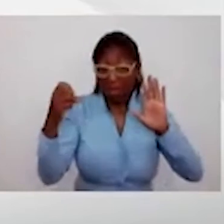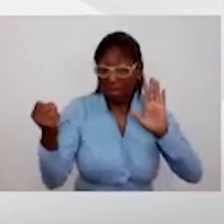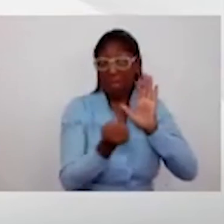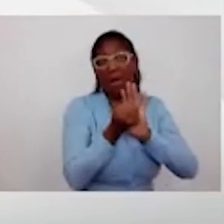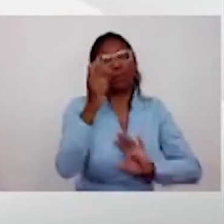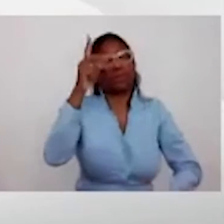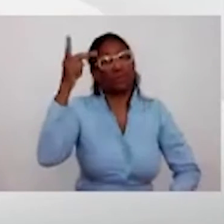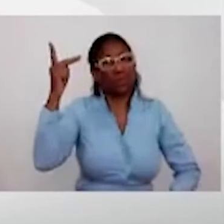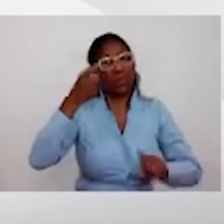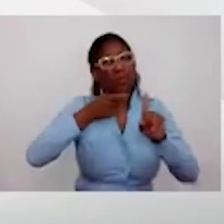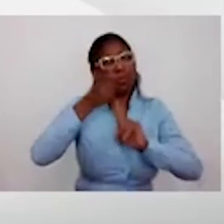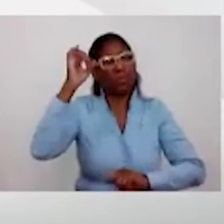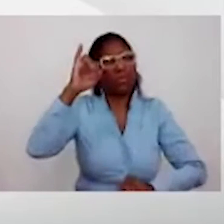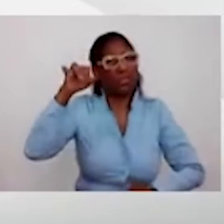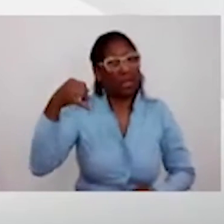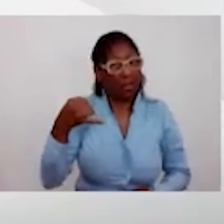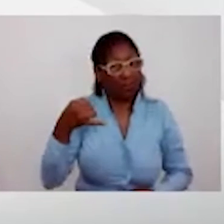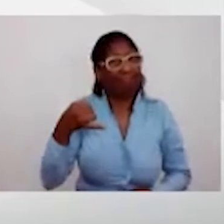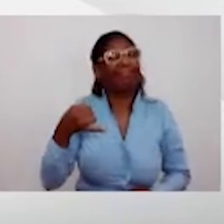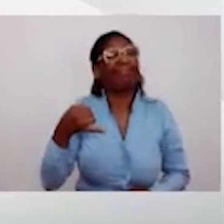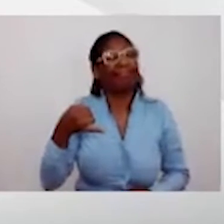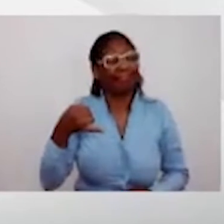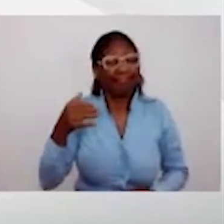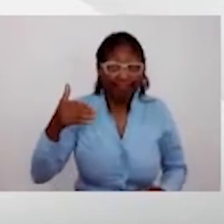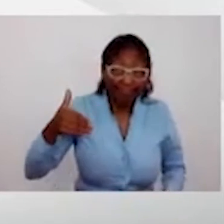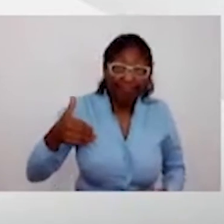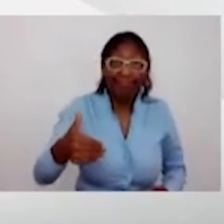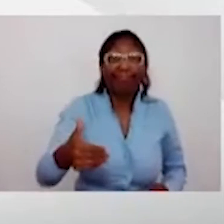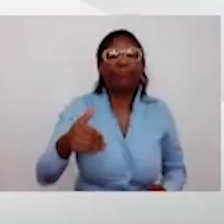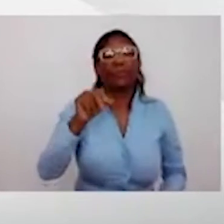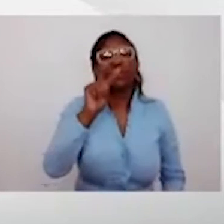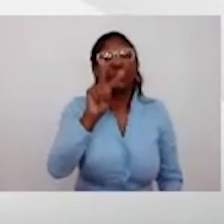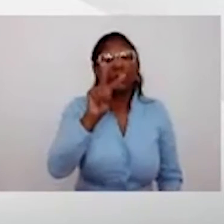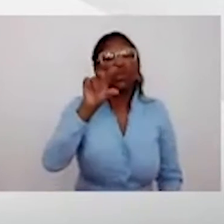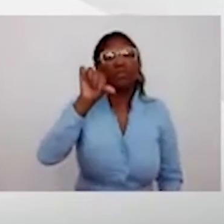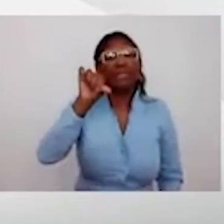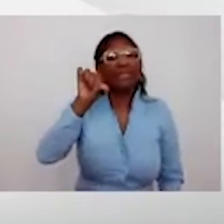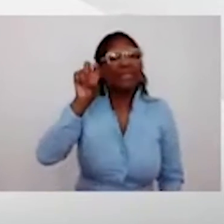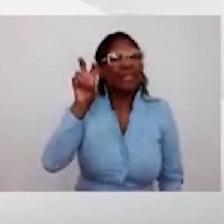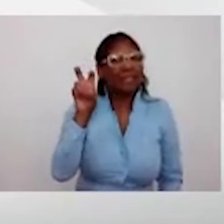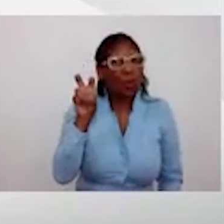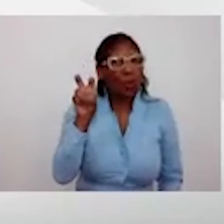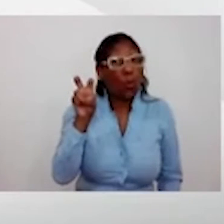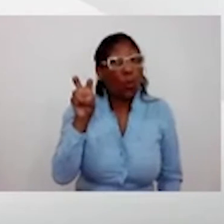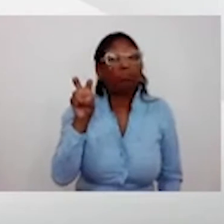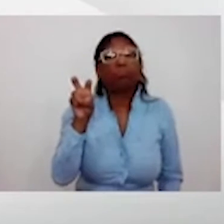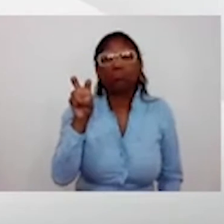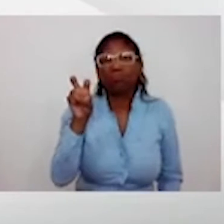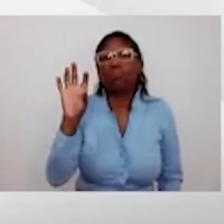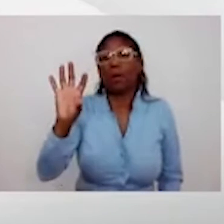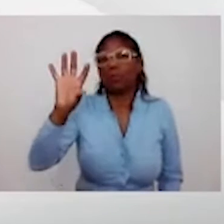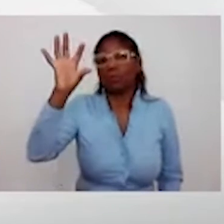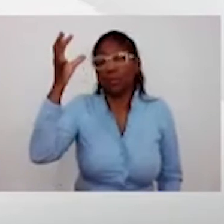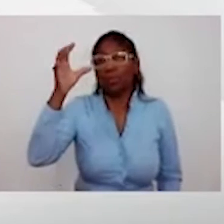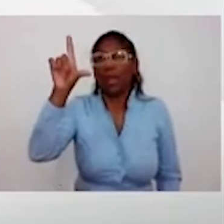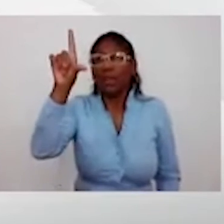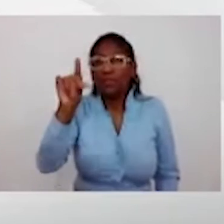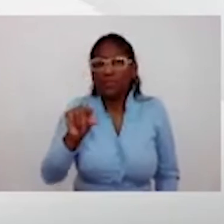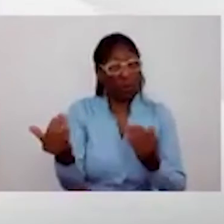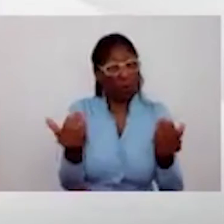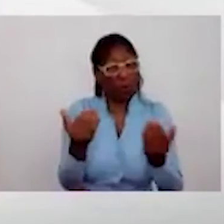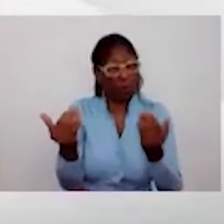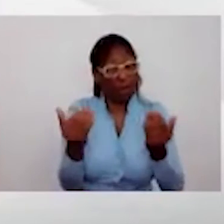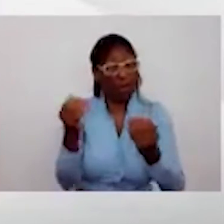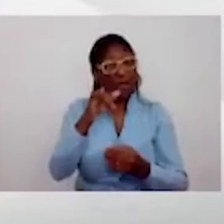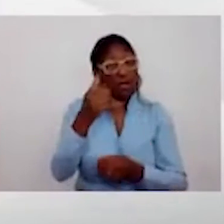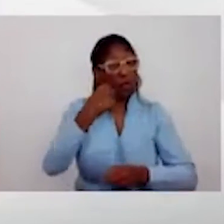o mês de janeiro, no caso, e vamos a 295 casos de abigeato, uma redução de